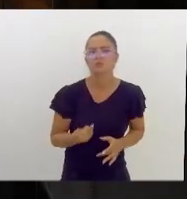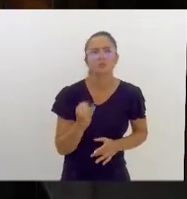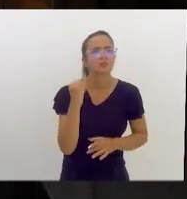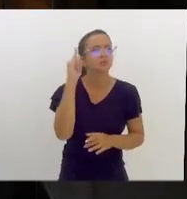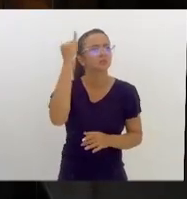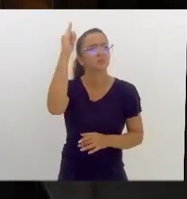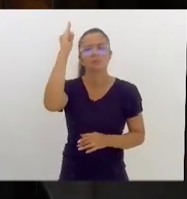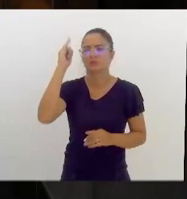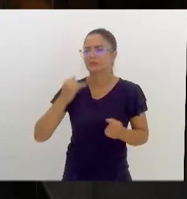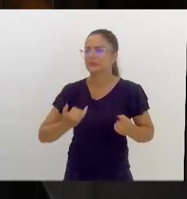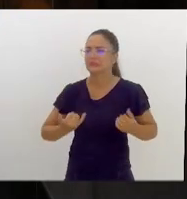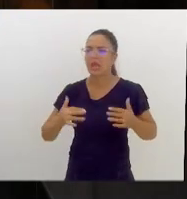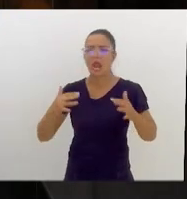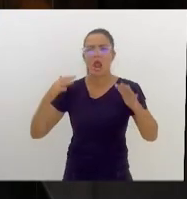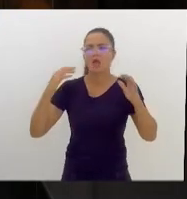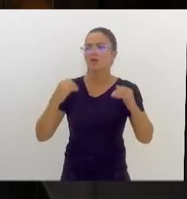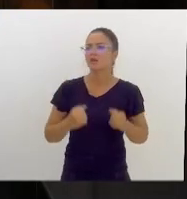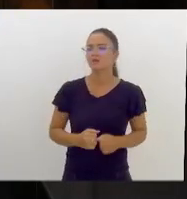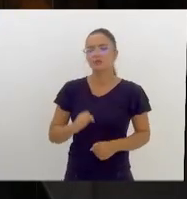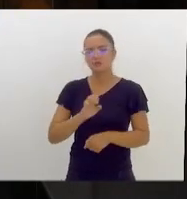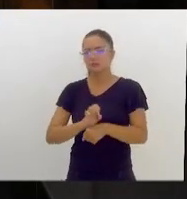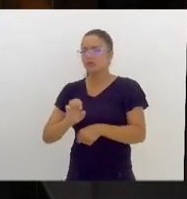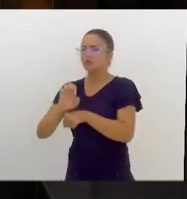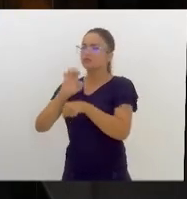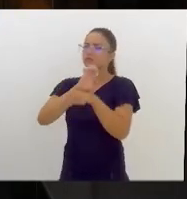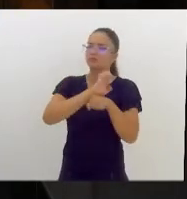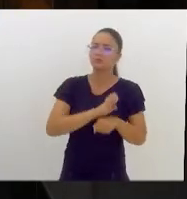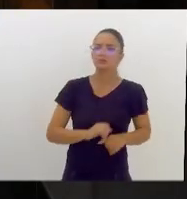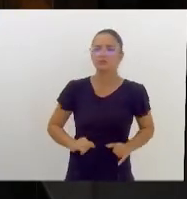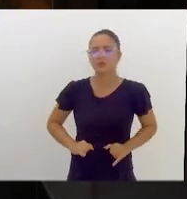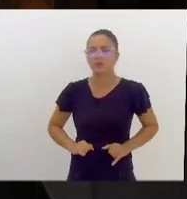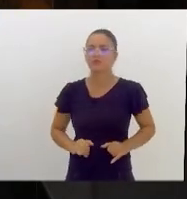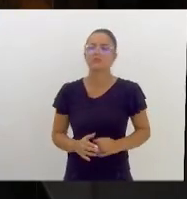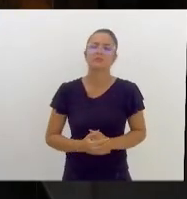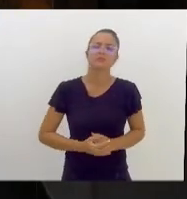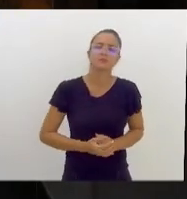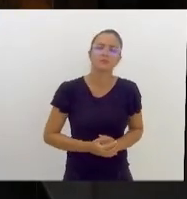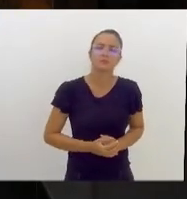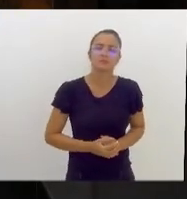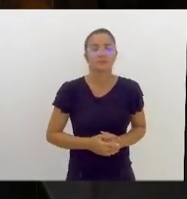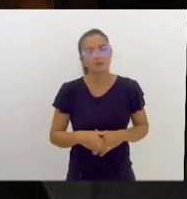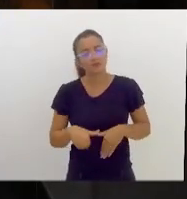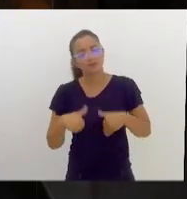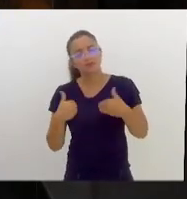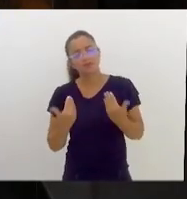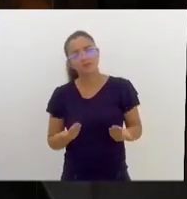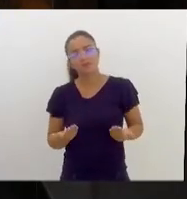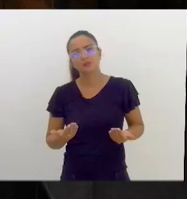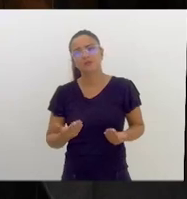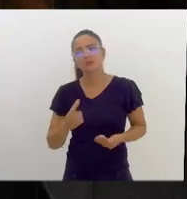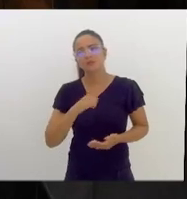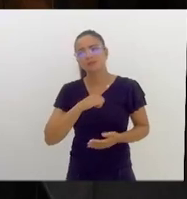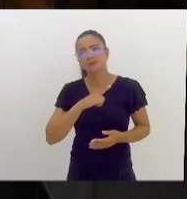escorchantes aos seus Estados-membros. E caberia, senhora presidente, até uma